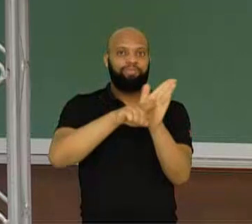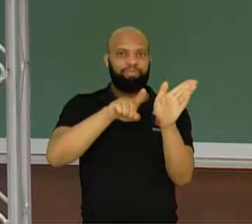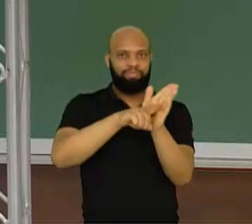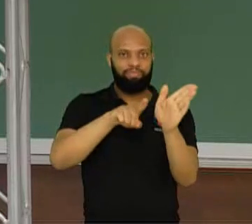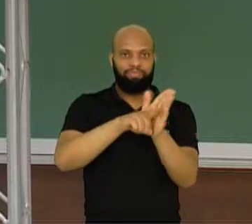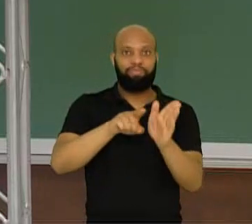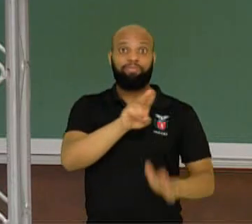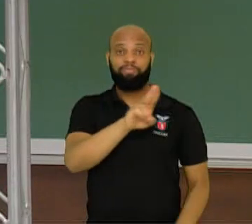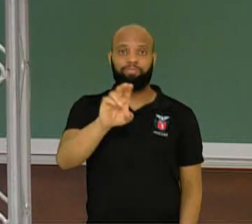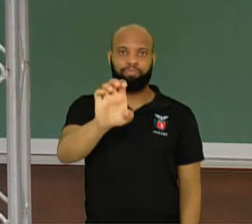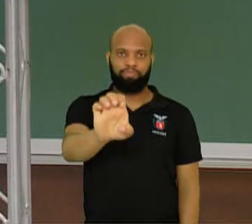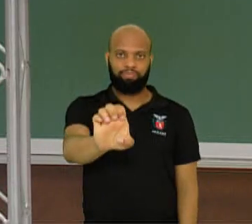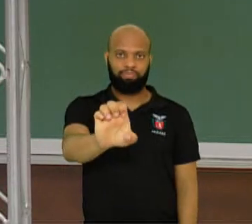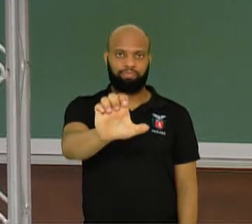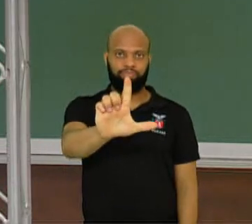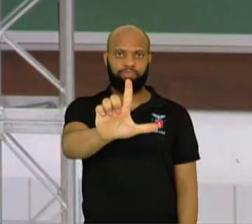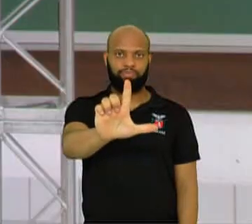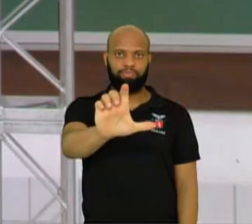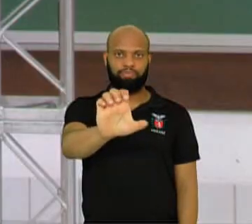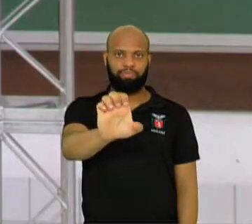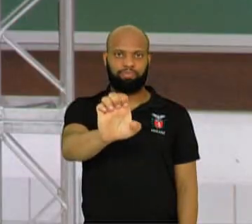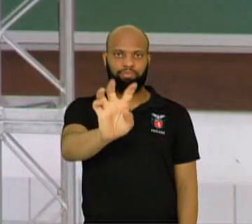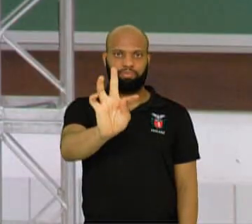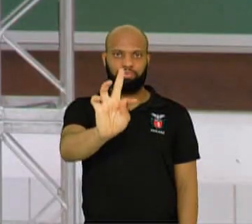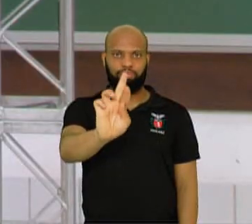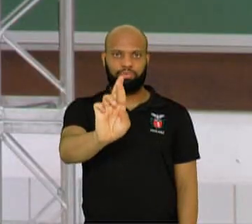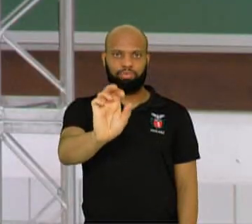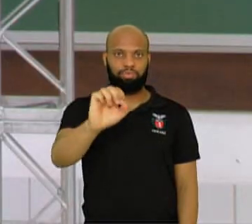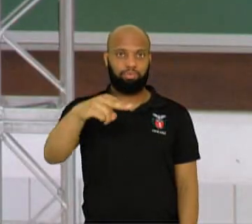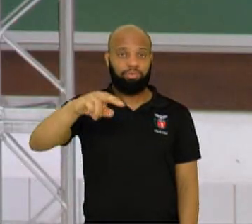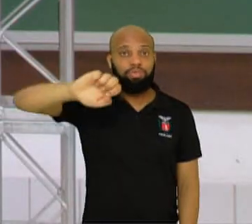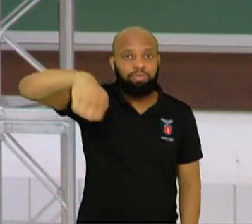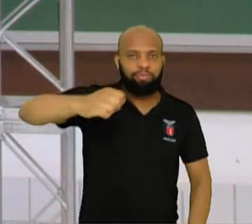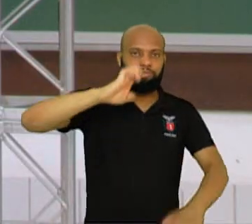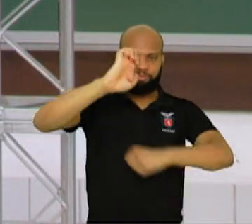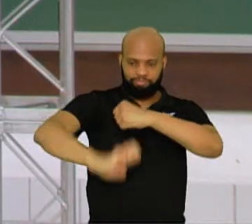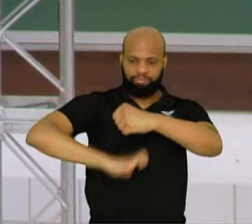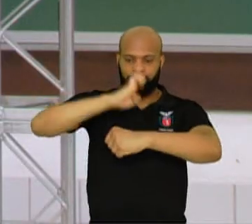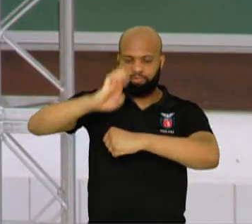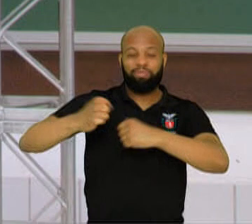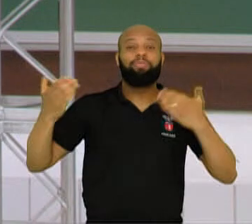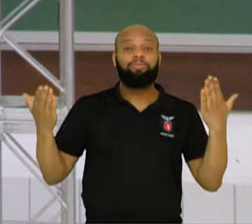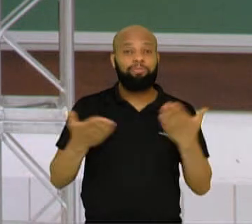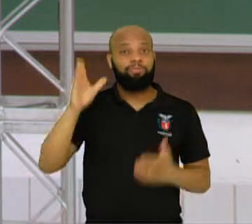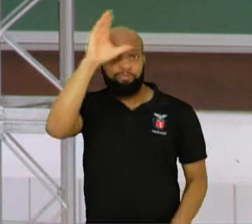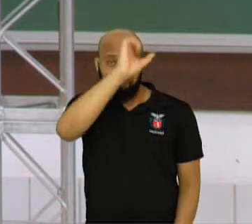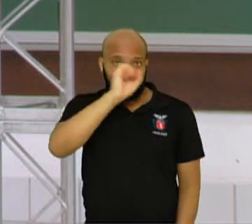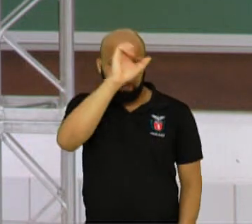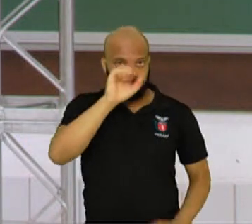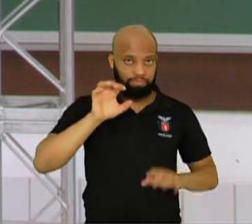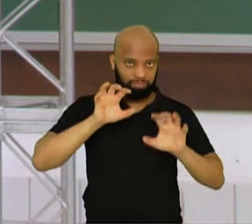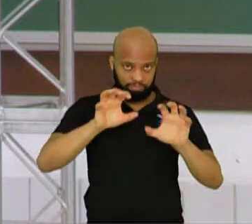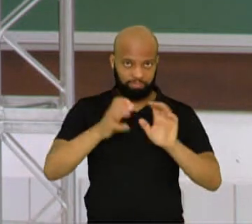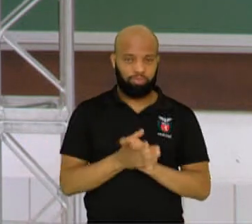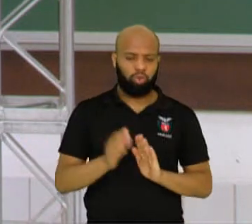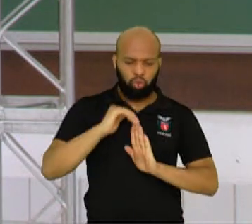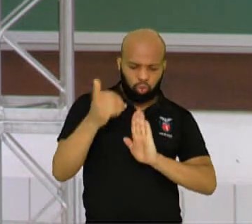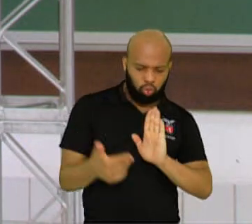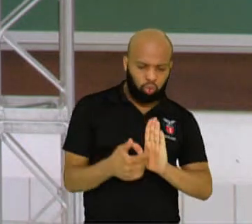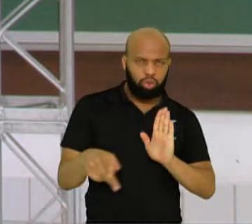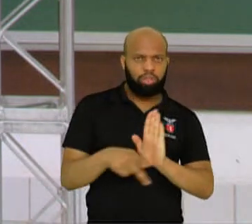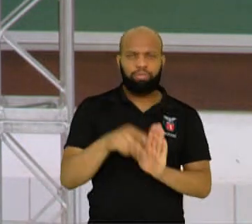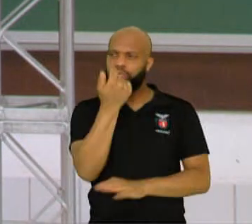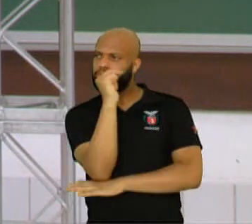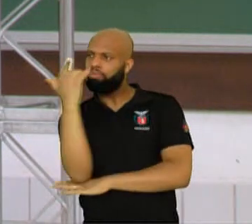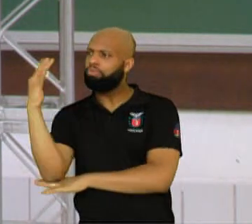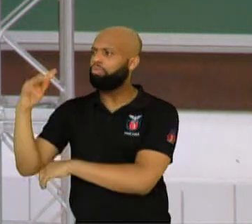os elétrons. Então, hoje, a gente está aprendendo isso. Tudo que na natureza